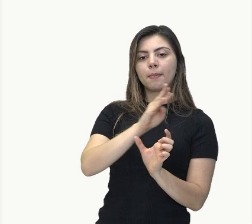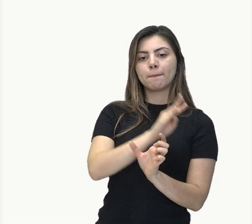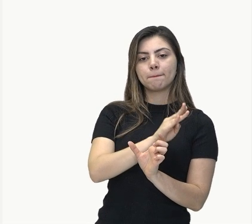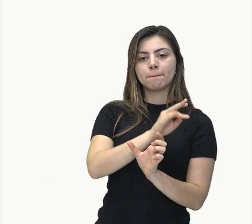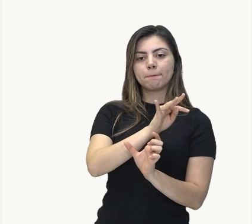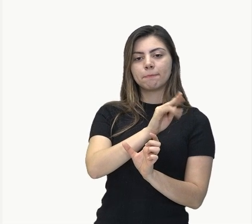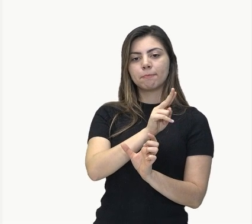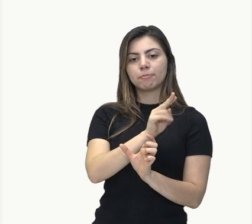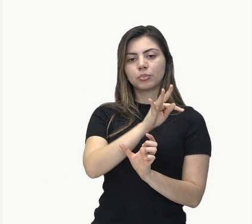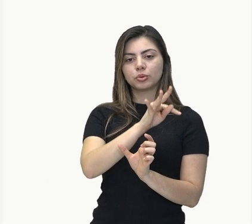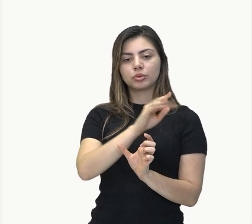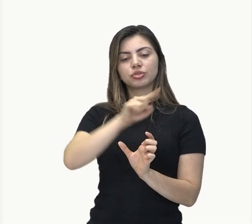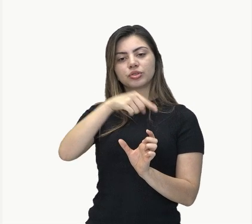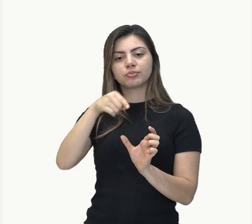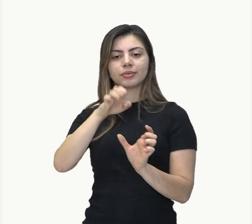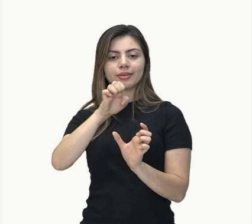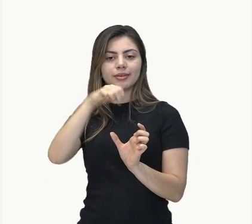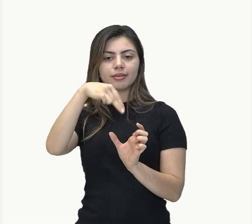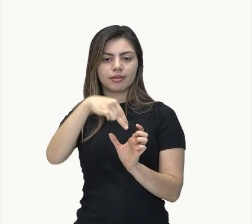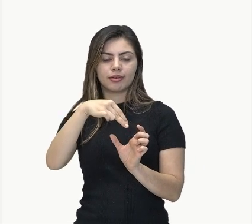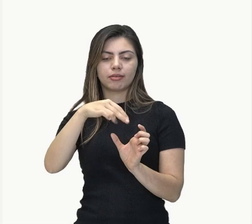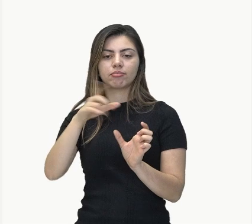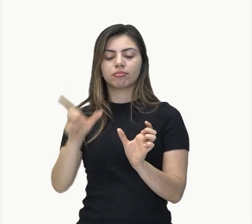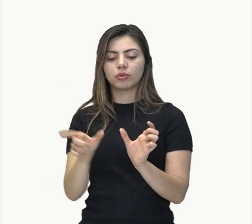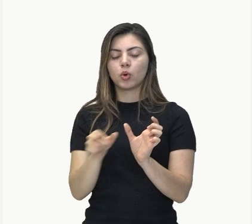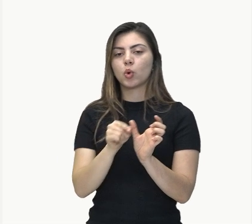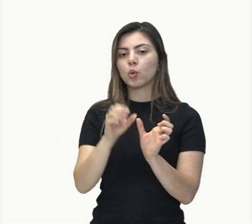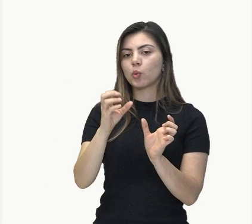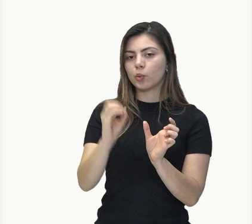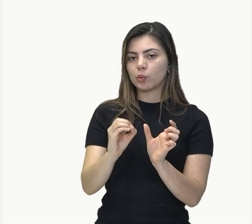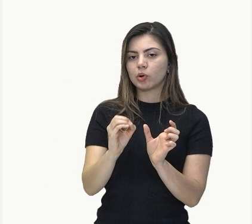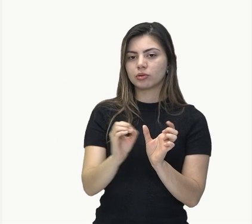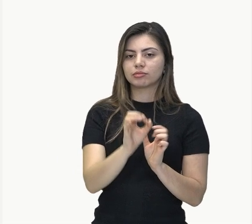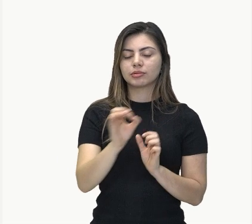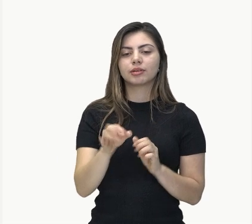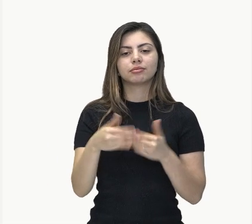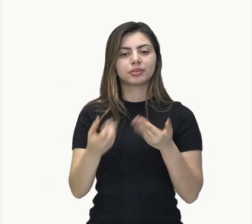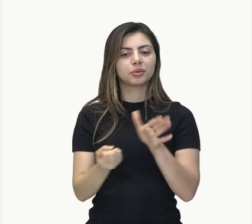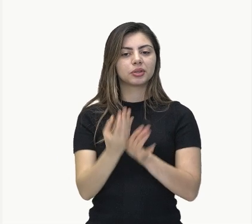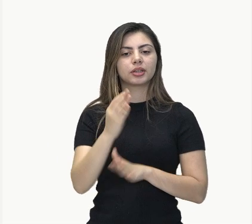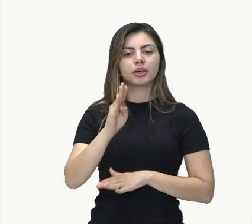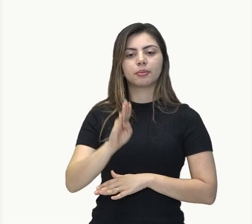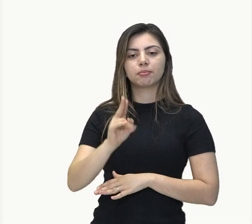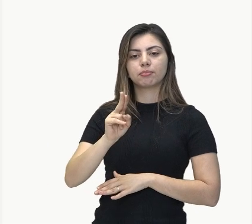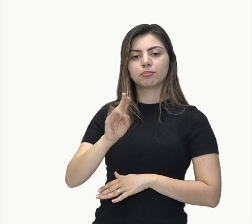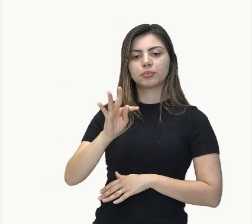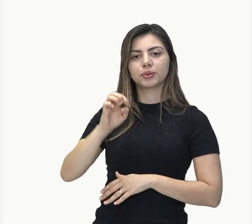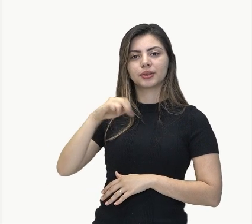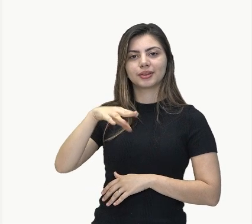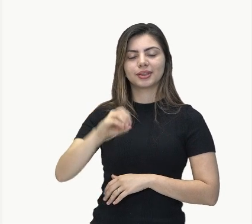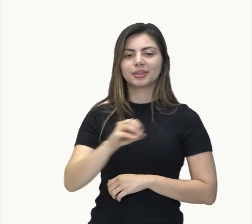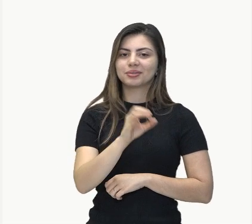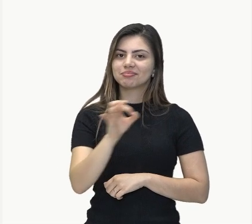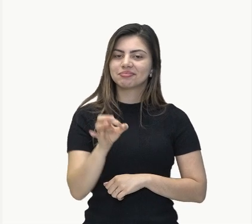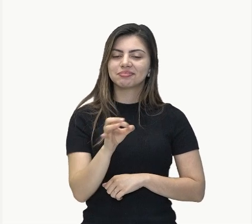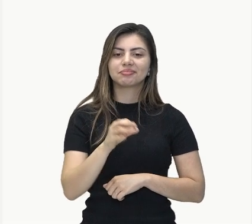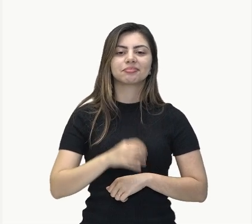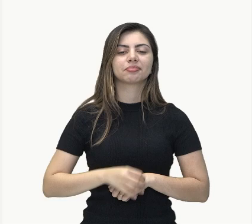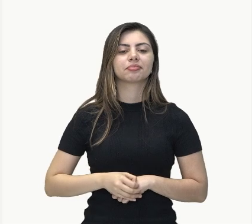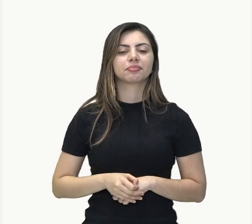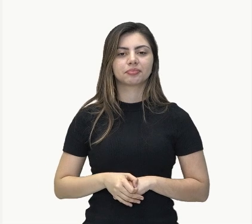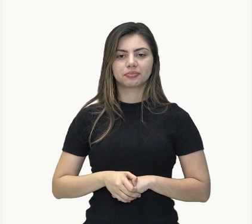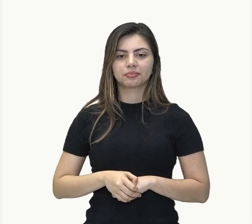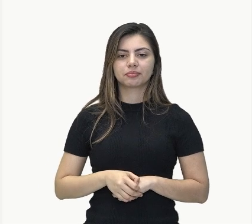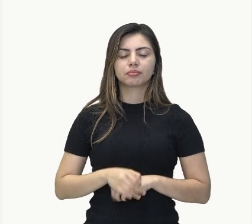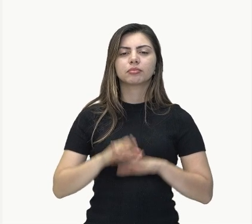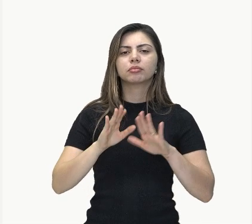aqui. Como é um hidrocarboneto, o sufixo é o O, então é um buteno, ok? Então,